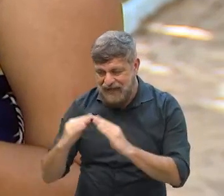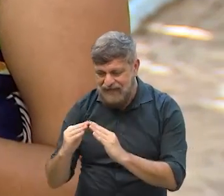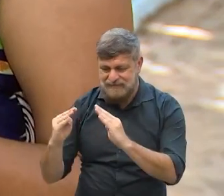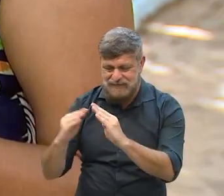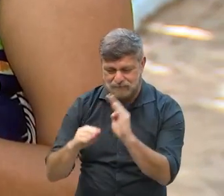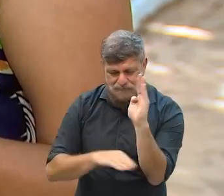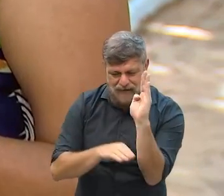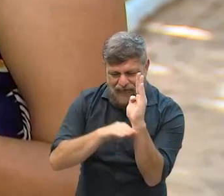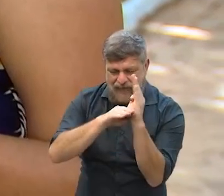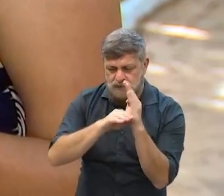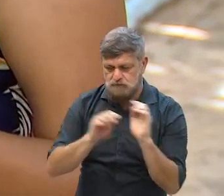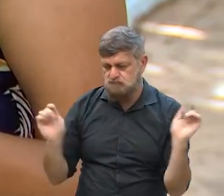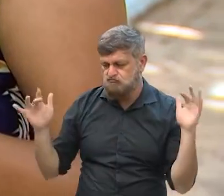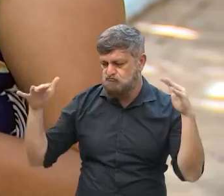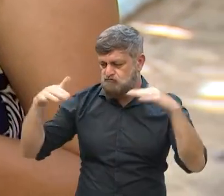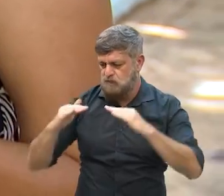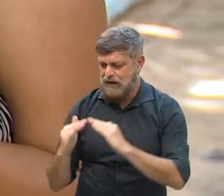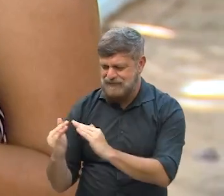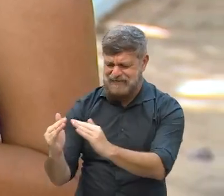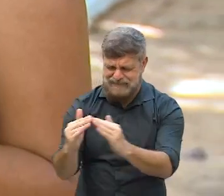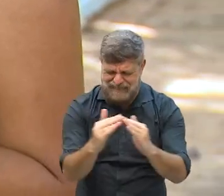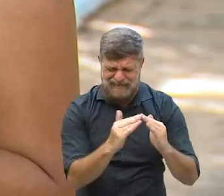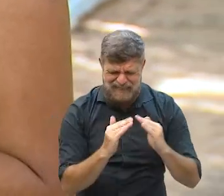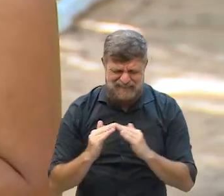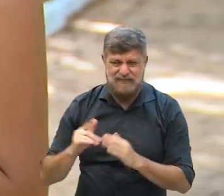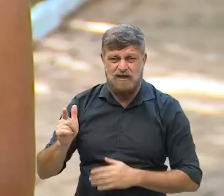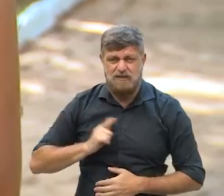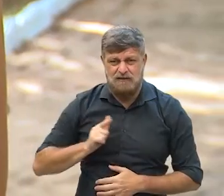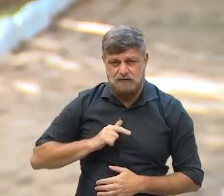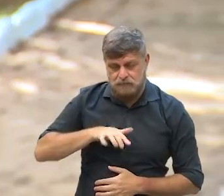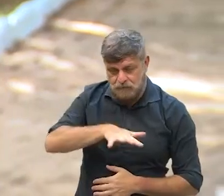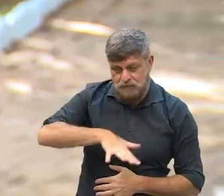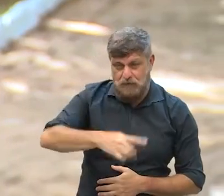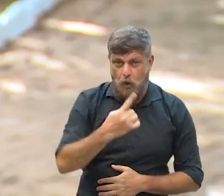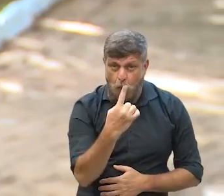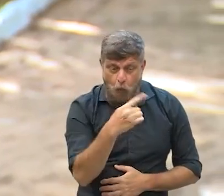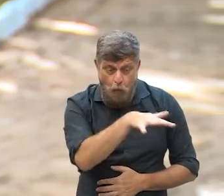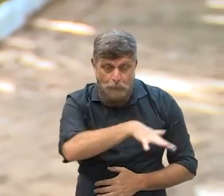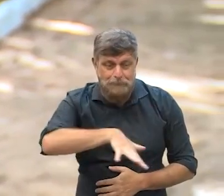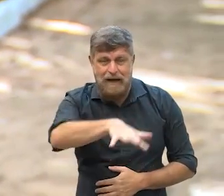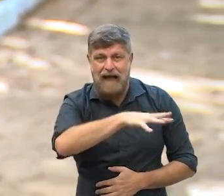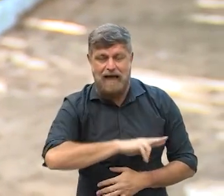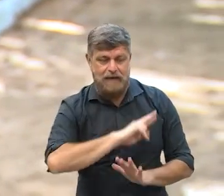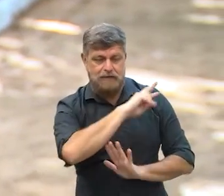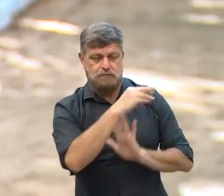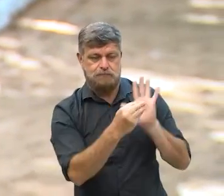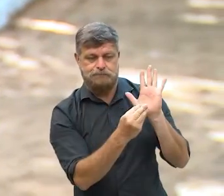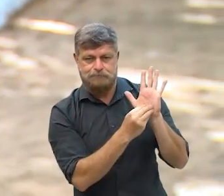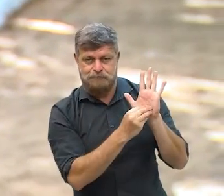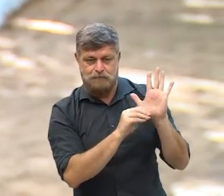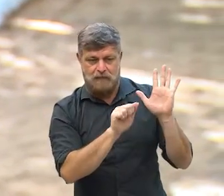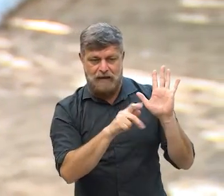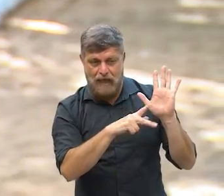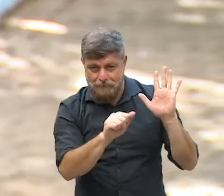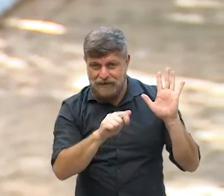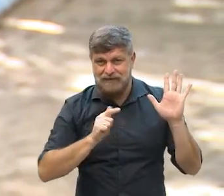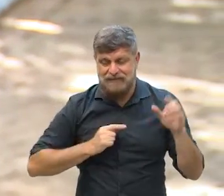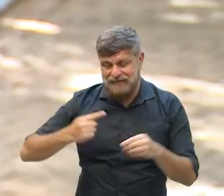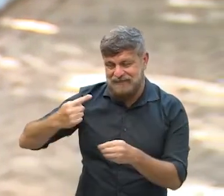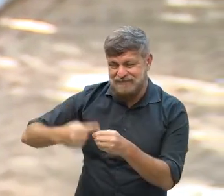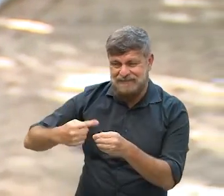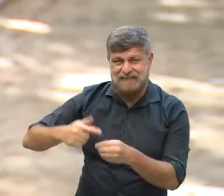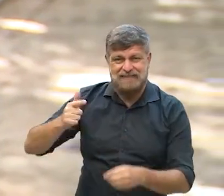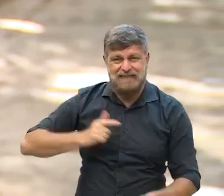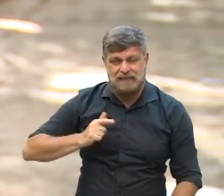região, né? Que tem área rural, né? Hortolândia, nós temos uma APA, uma área de proteção ambiental, né? Enquanto tem cidades que